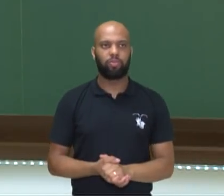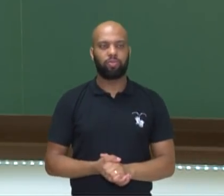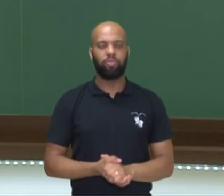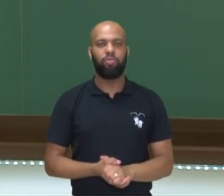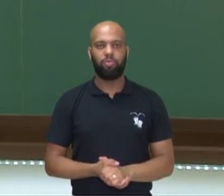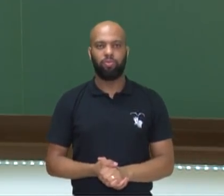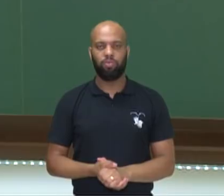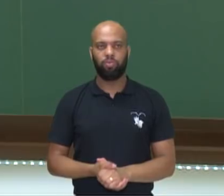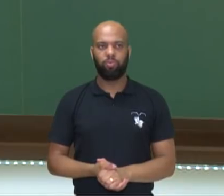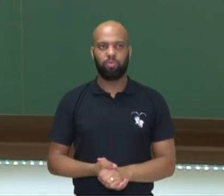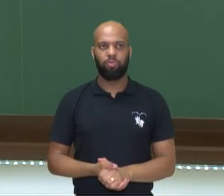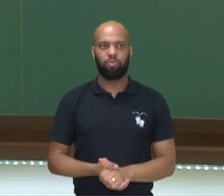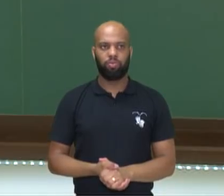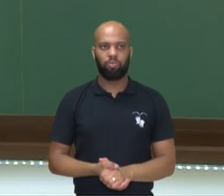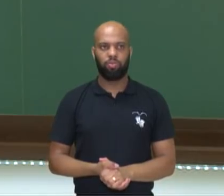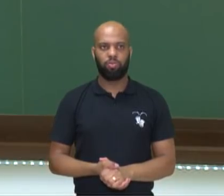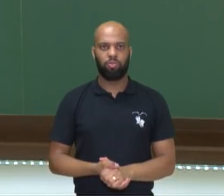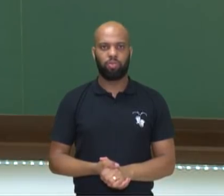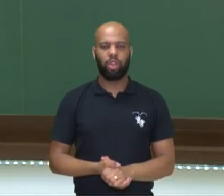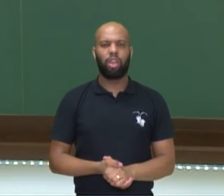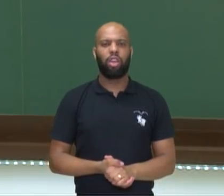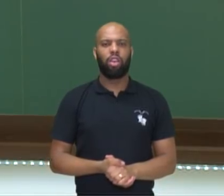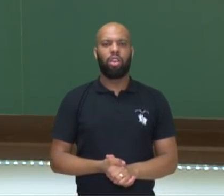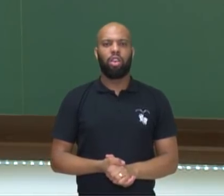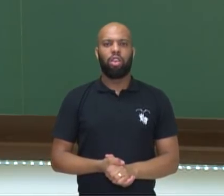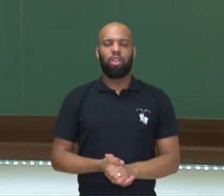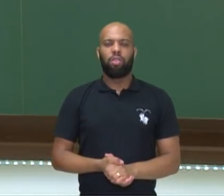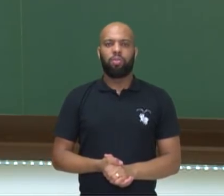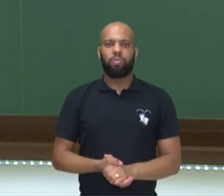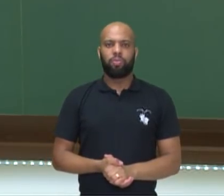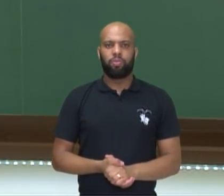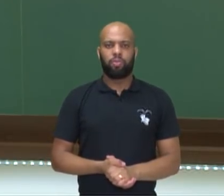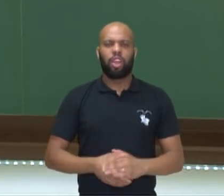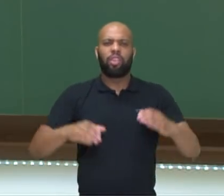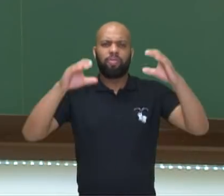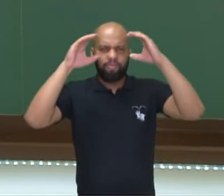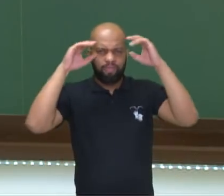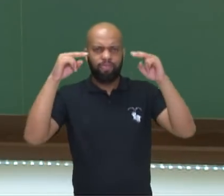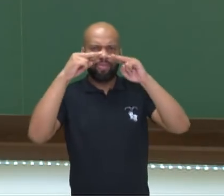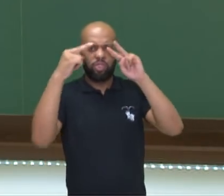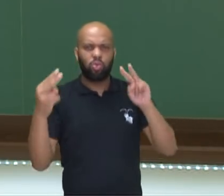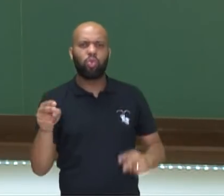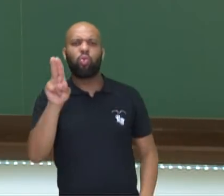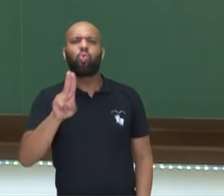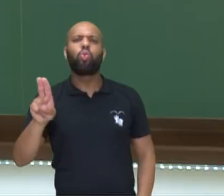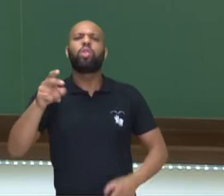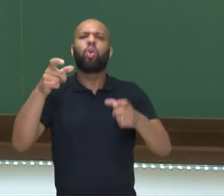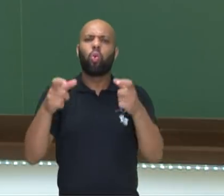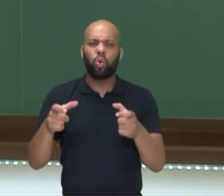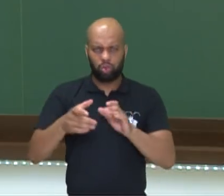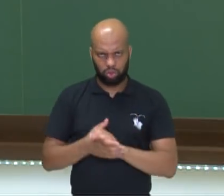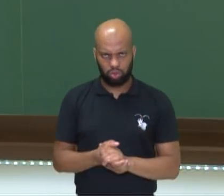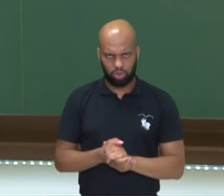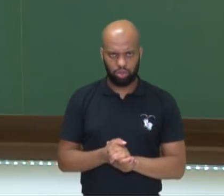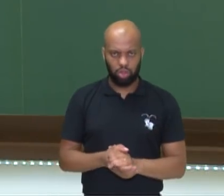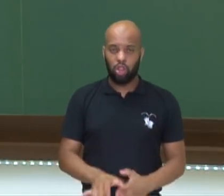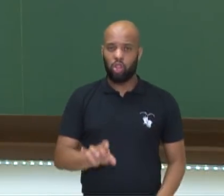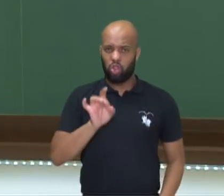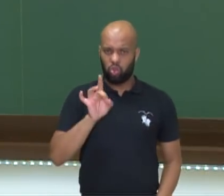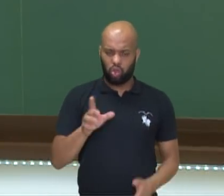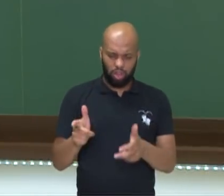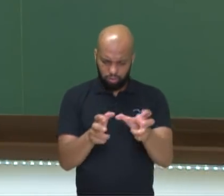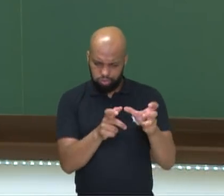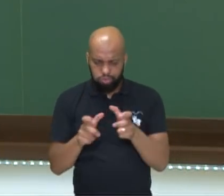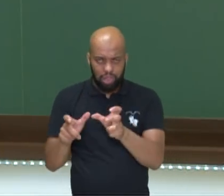Onde a realidade virtual já está sendo usada? Qual será que só nos games que nós encontramos